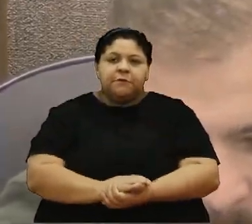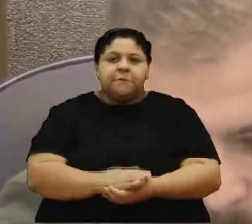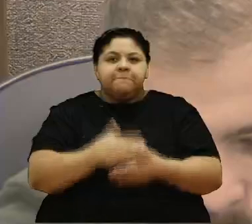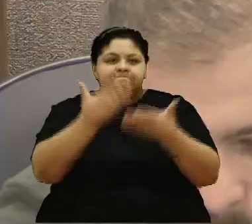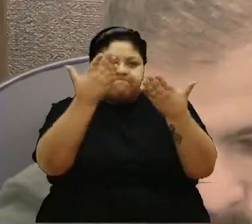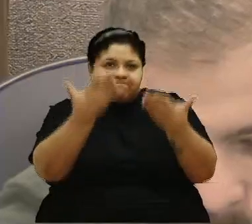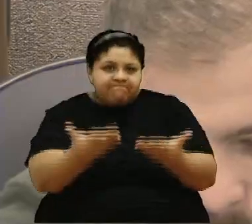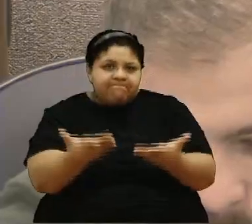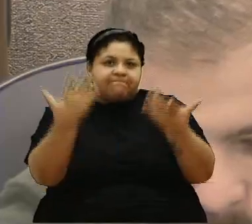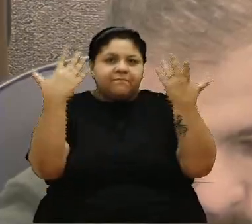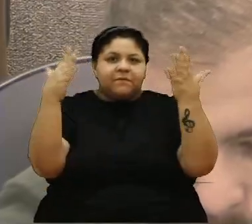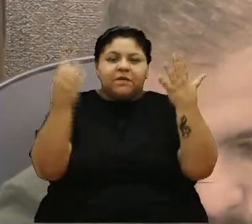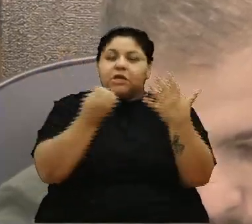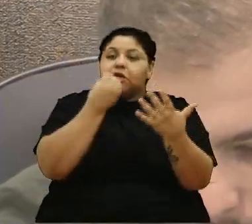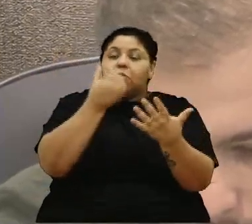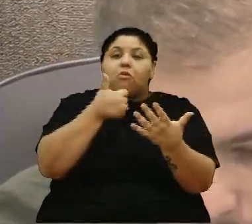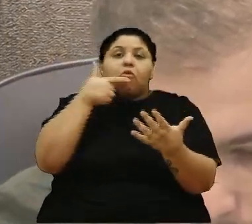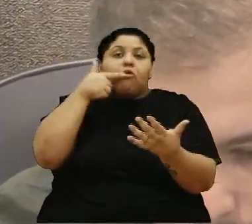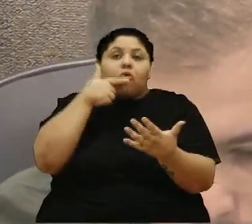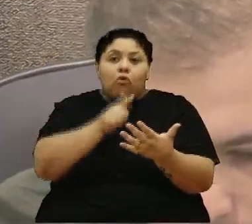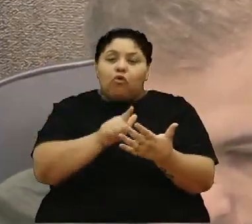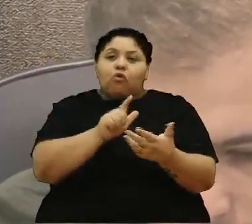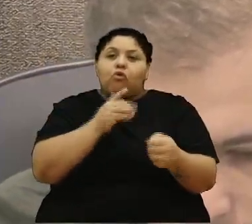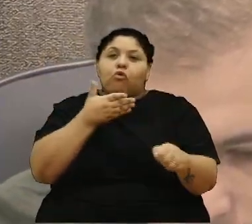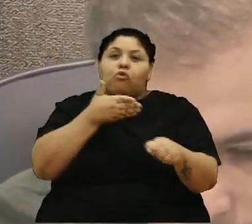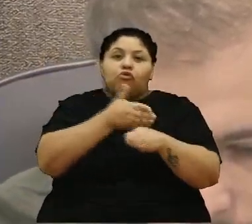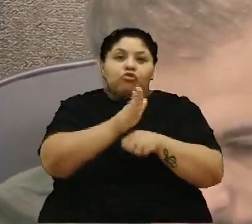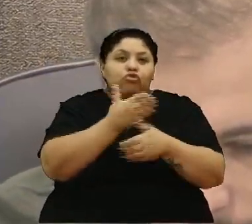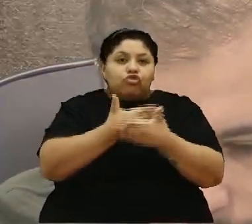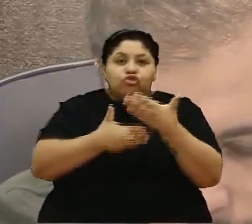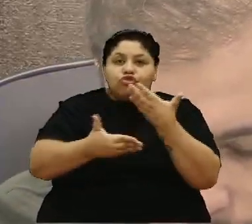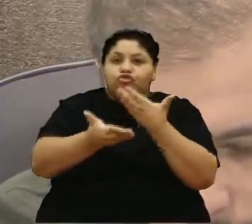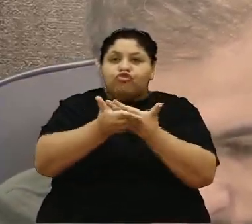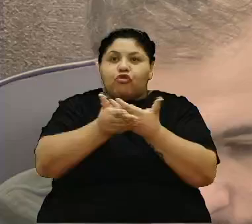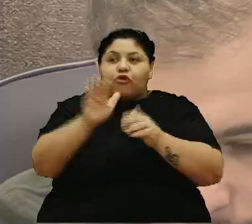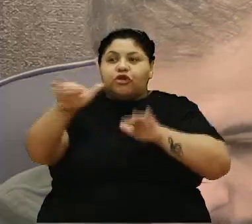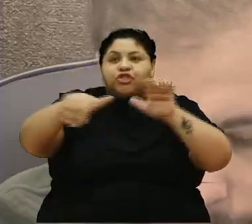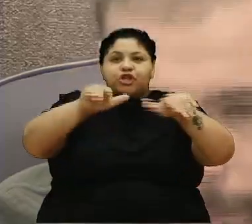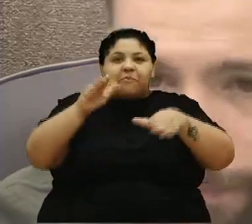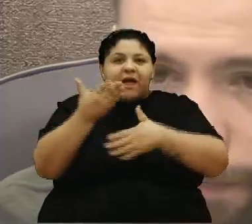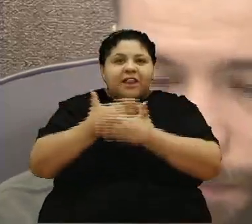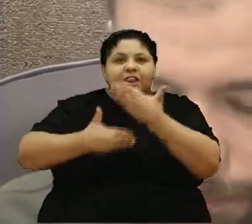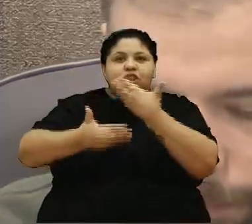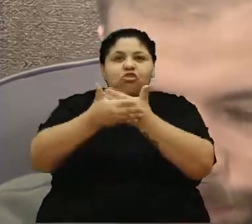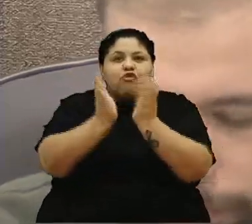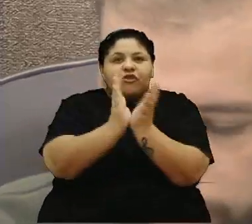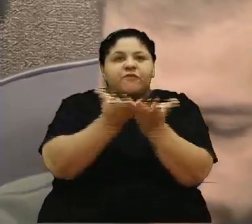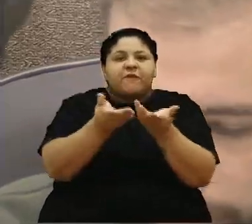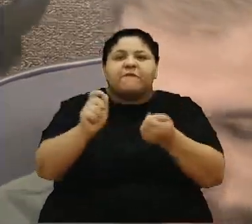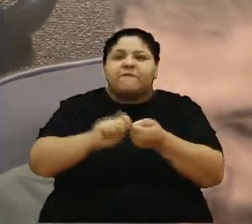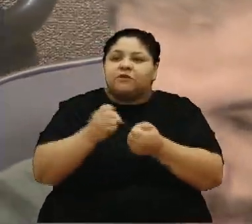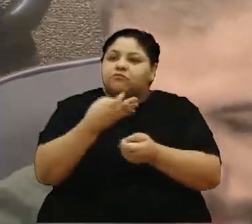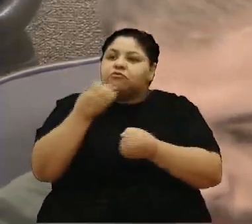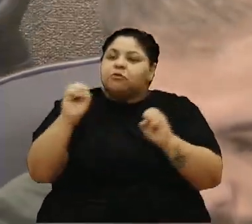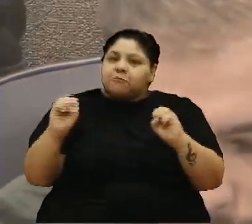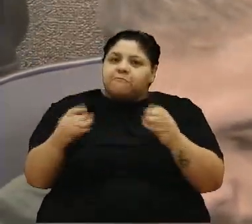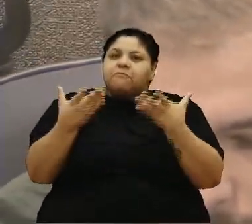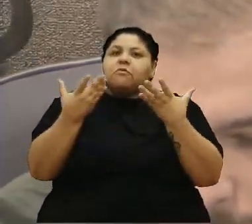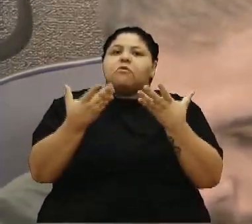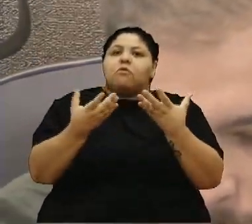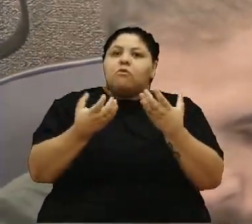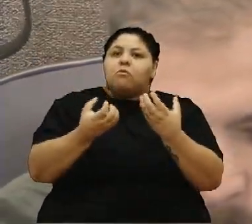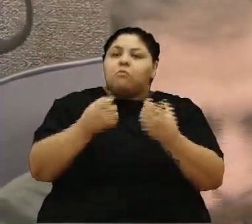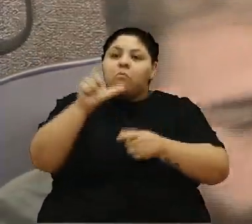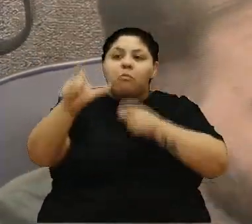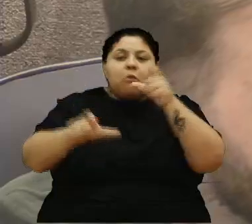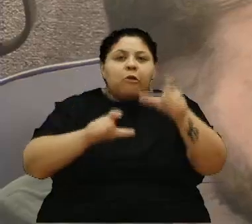parabenizar, e que bom que a gente conseguiu envolver todas essas comissões para que a gente faça um bom evento, que tenha um bom público, para